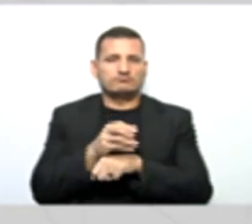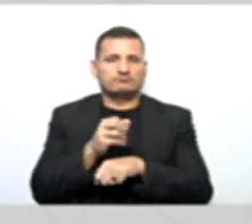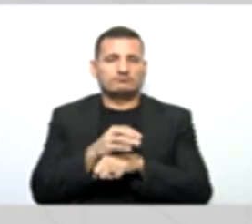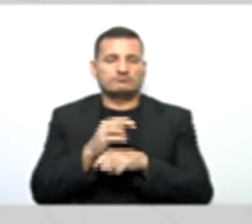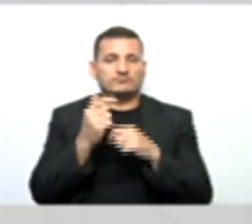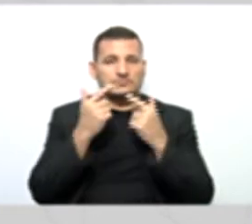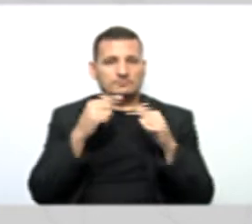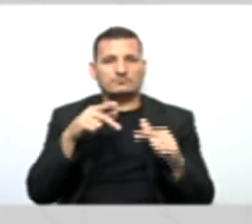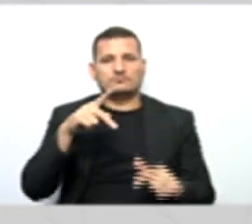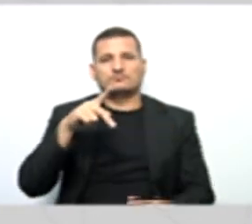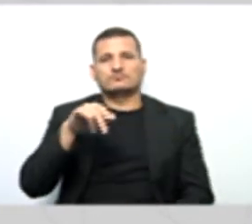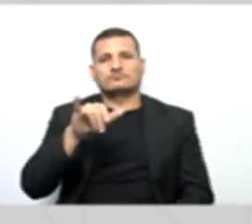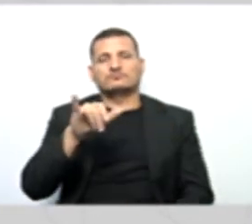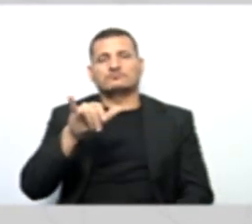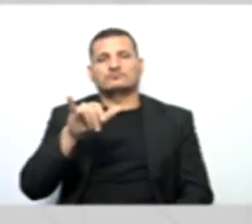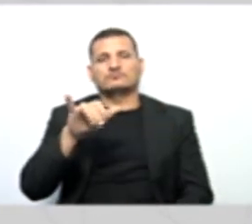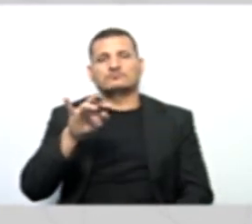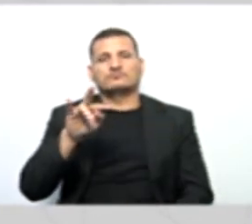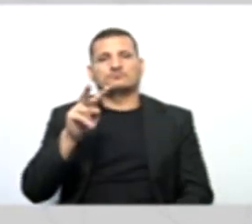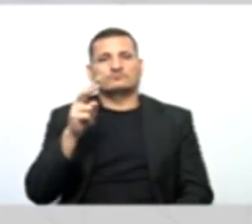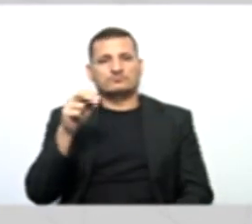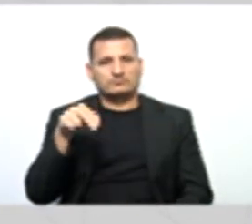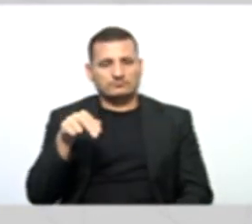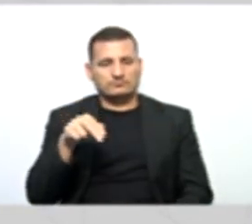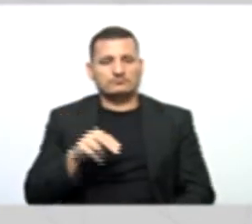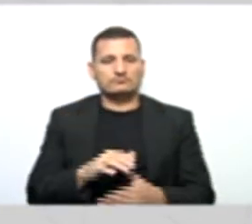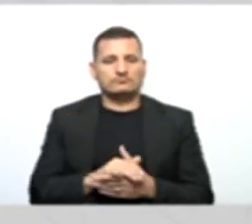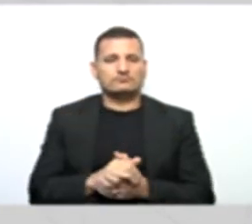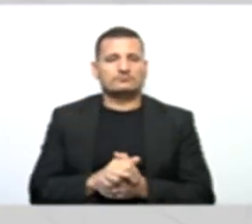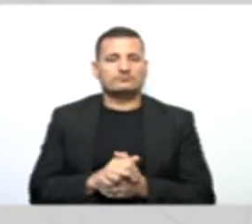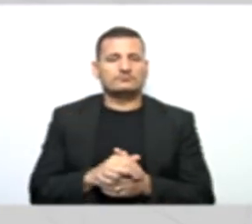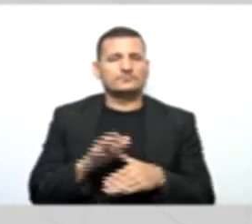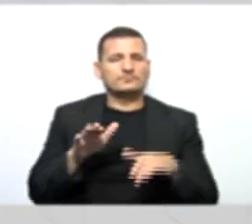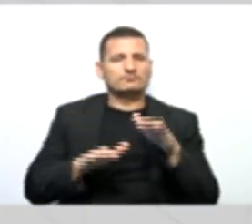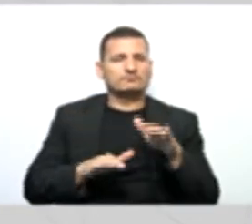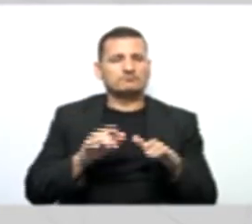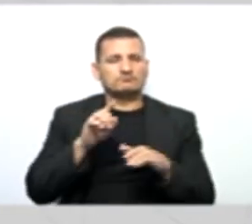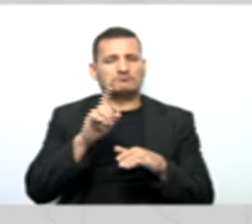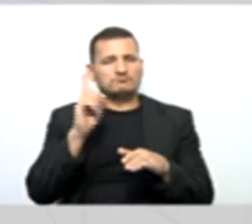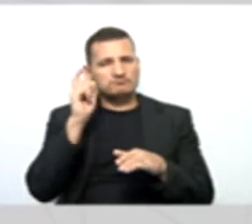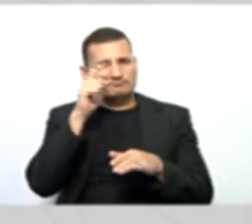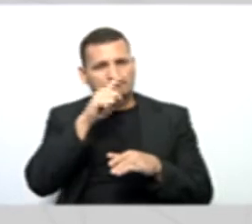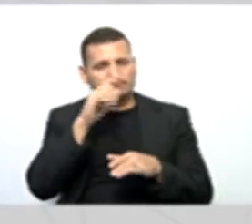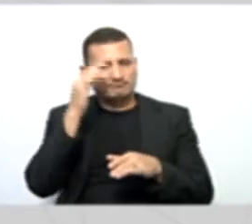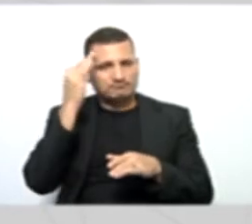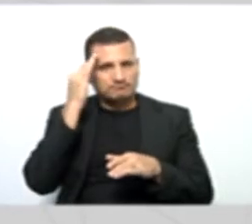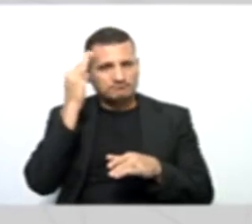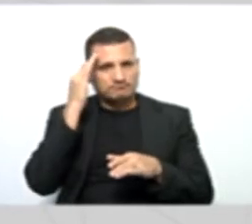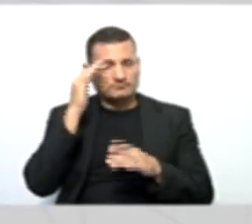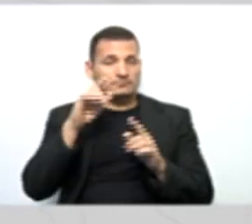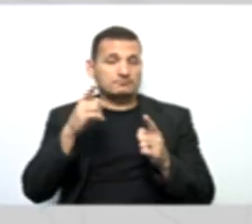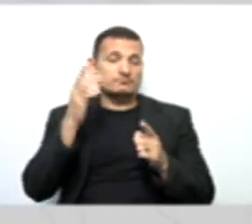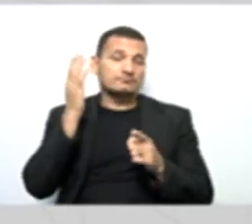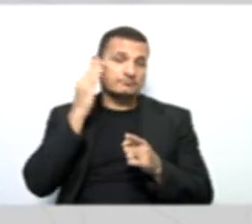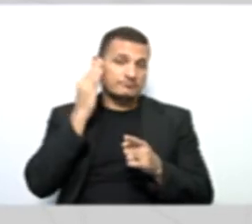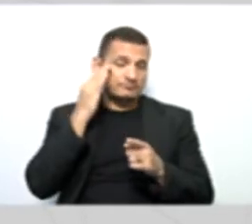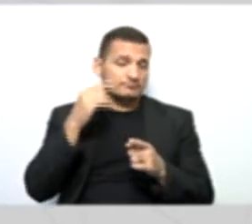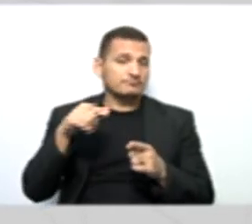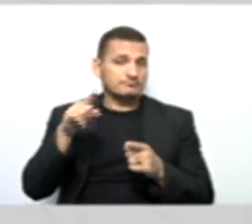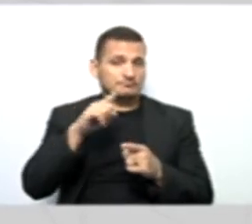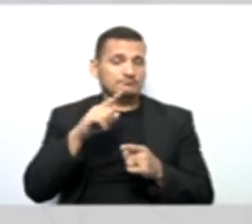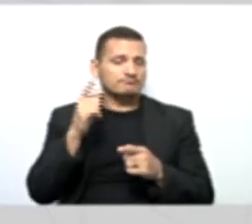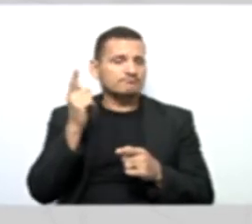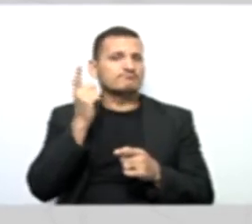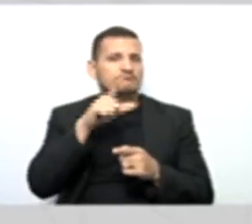linguagem de programação Python. Talvez tenha ficado um pouquinho difícil de compreender, mas eu sei que vocês